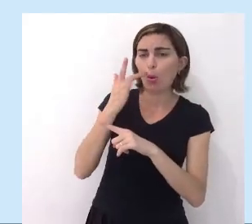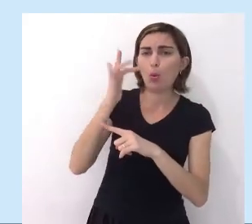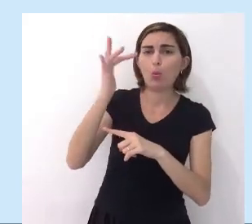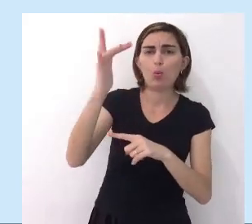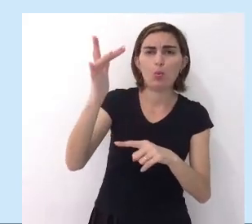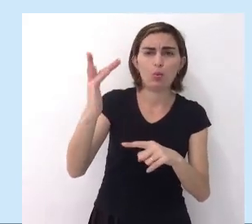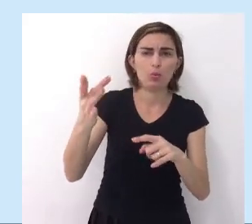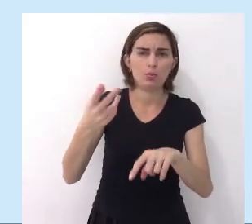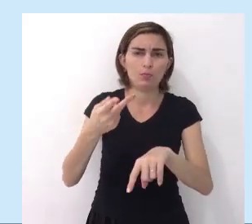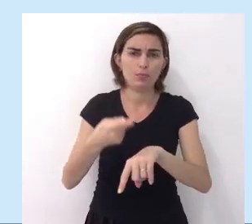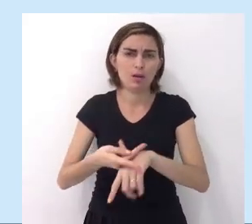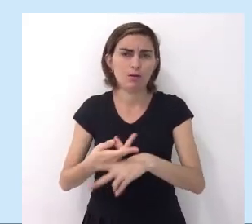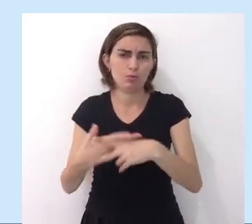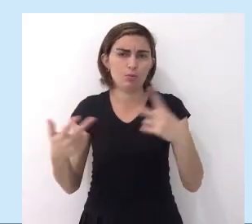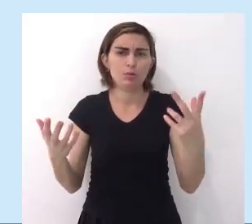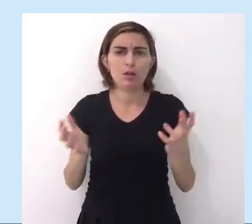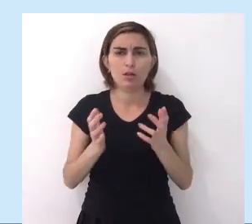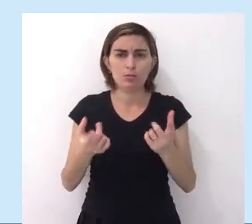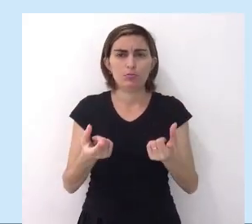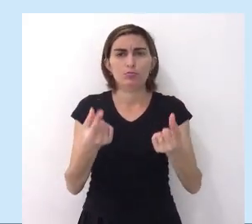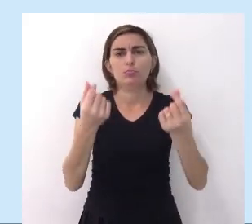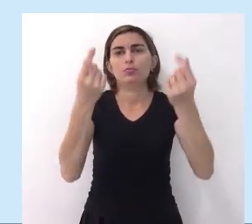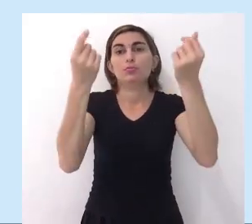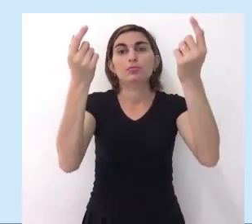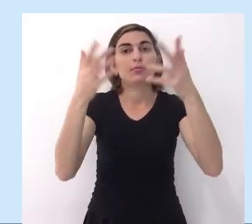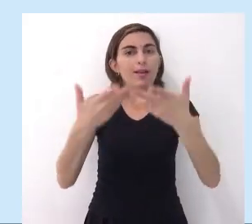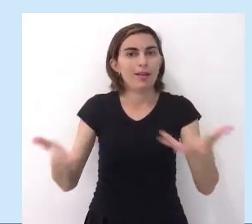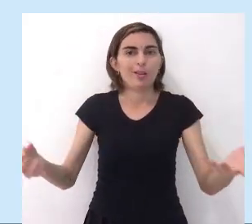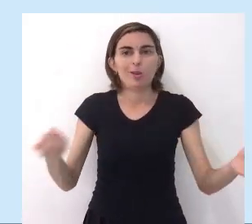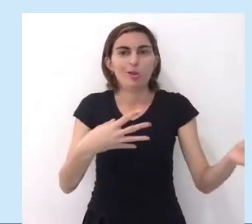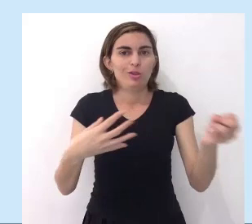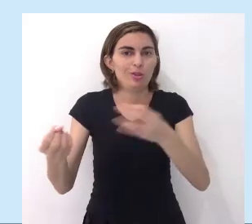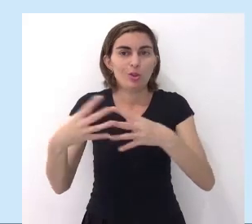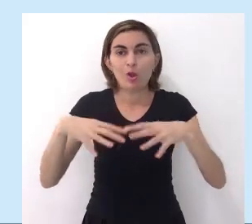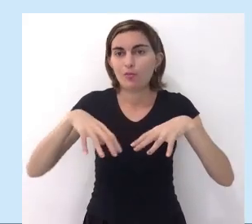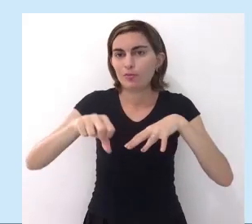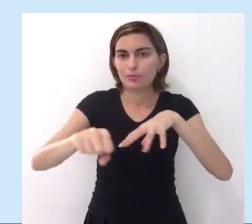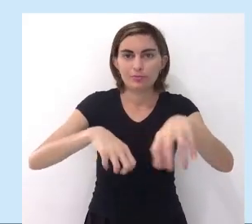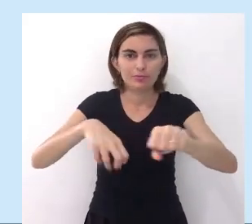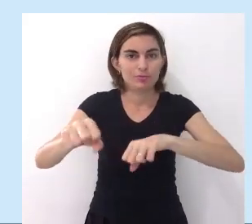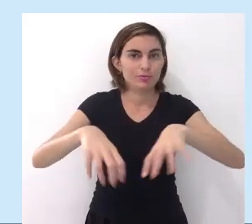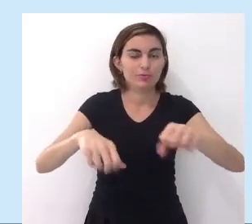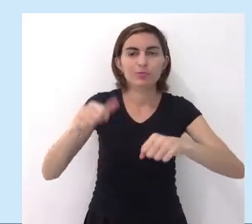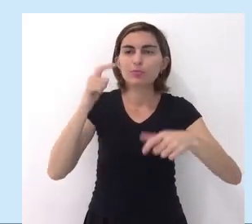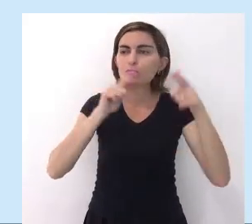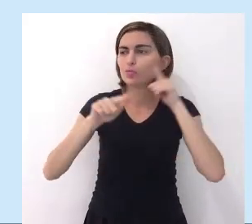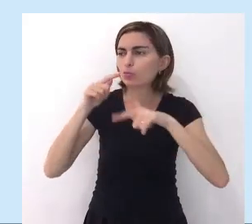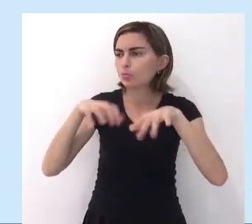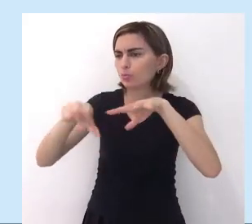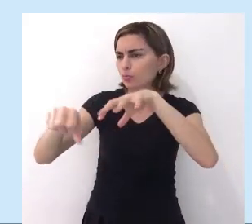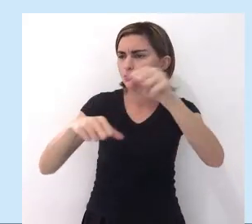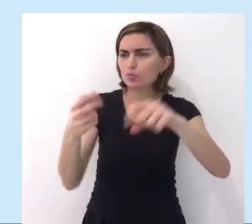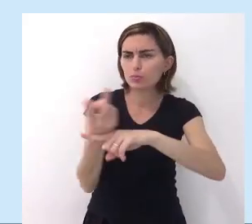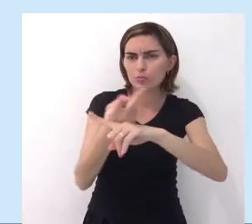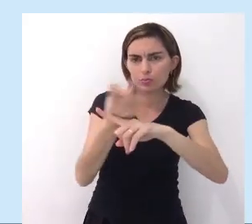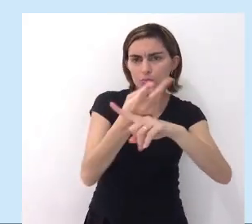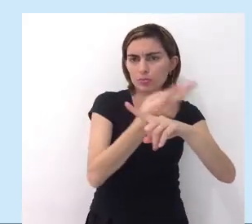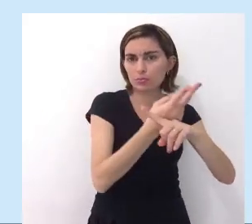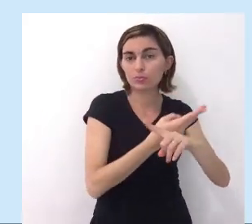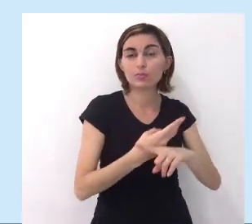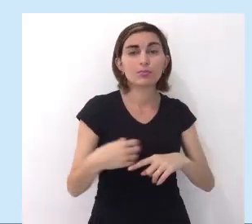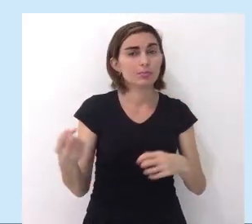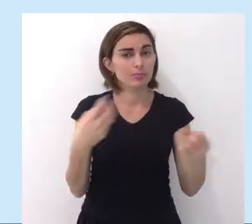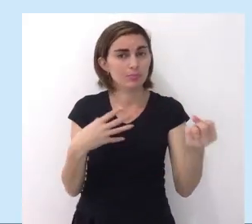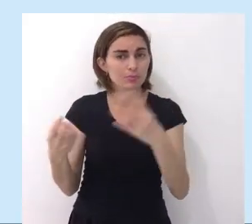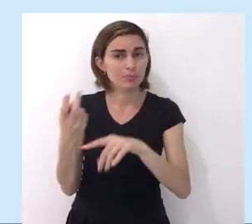todo mundo querendo enriquecer, tá? Então, esses novos territórios que estavam sendo conquistados, explorados